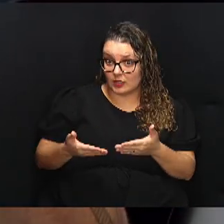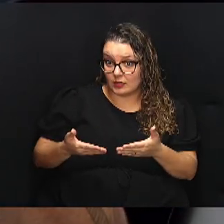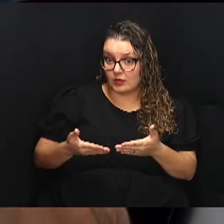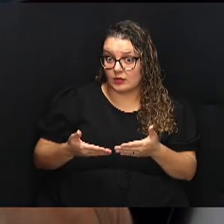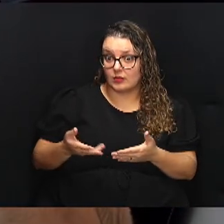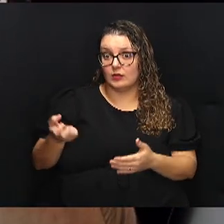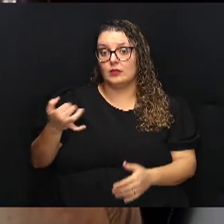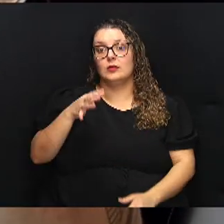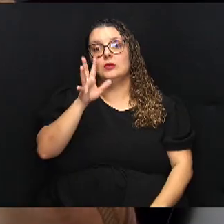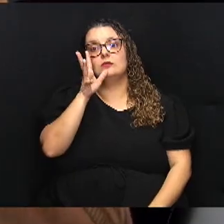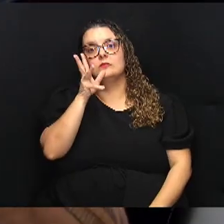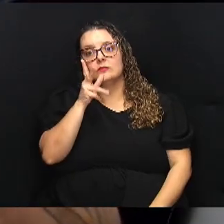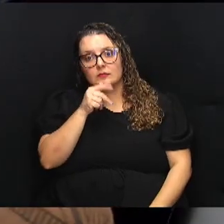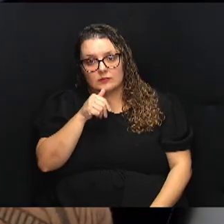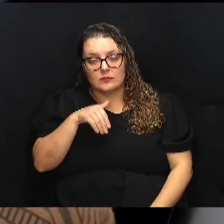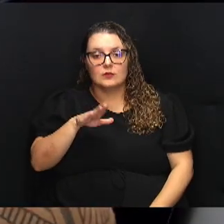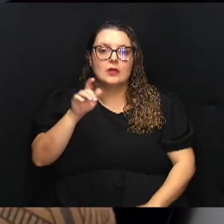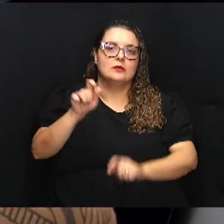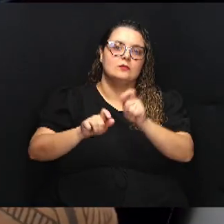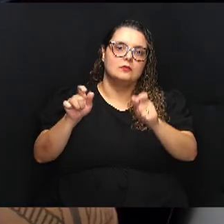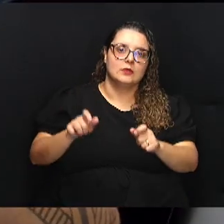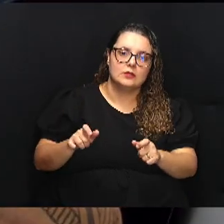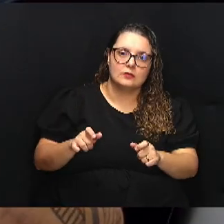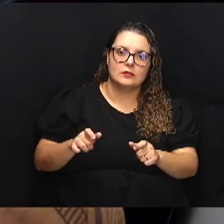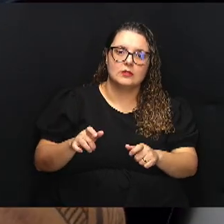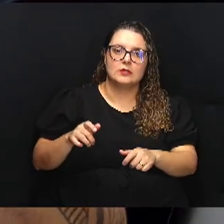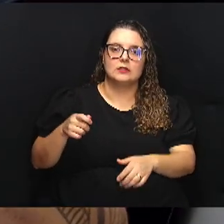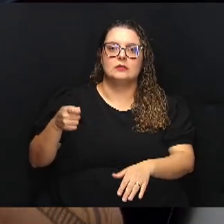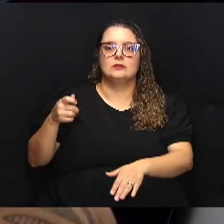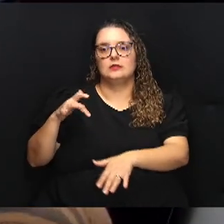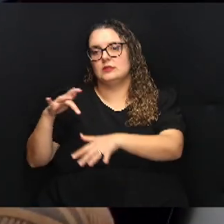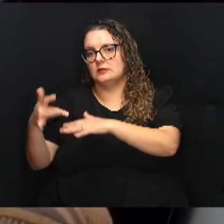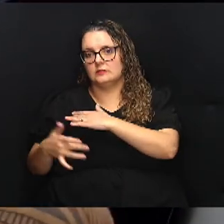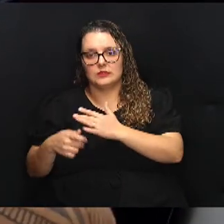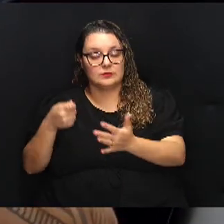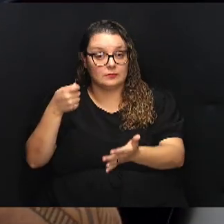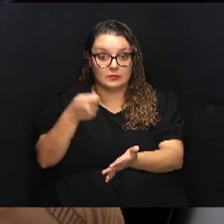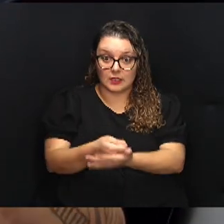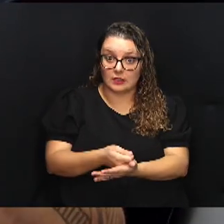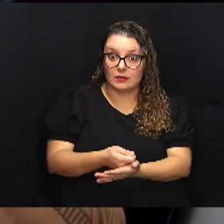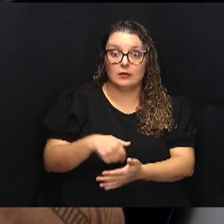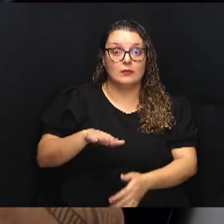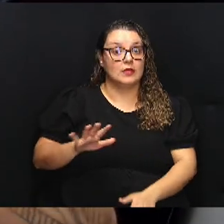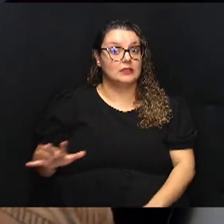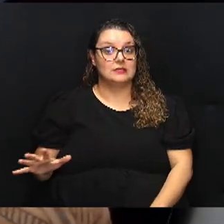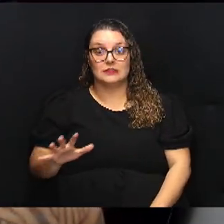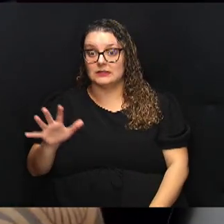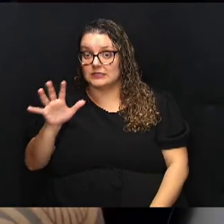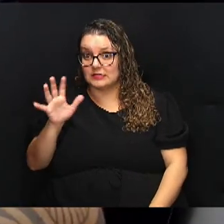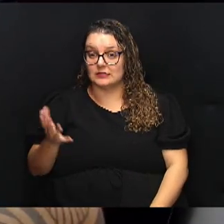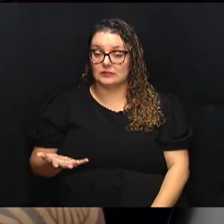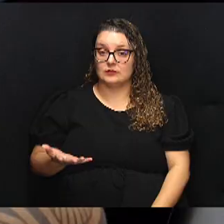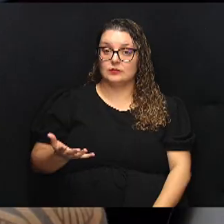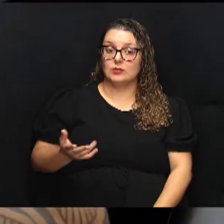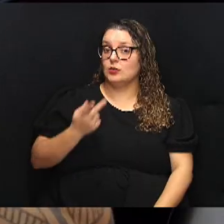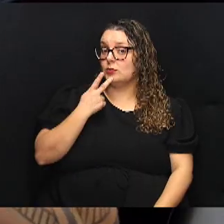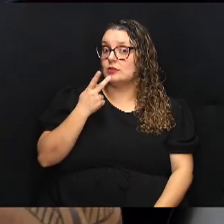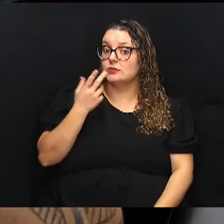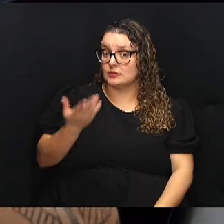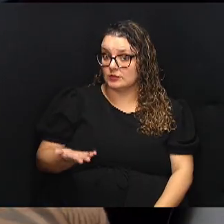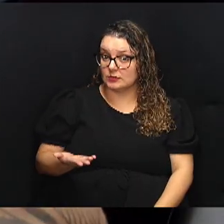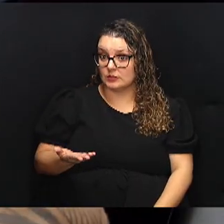mais demora, mais pessoas entram nas mídias pagas, fica cada vez mais caro. O que eu diria para você aqui